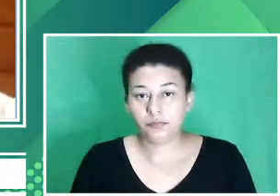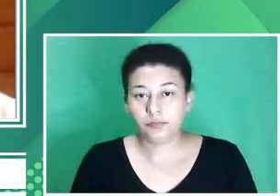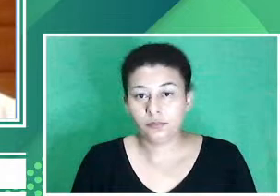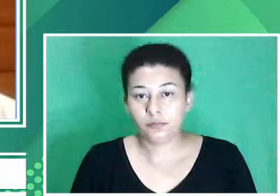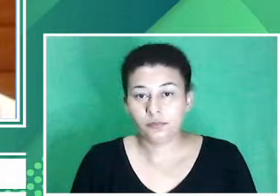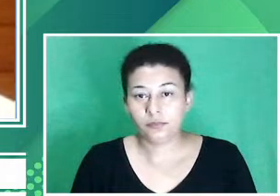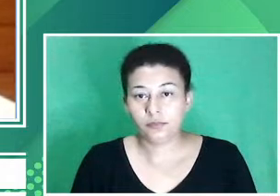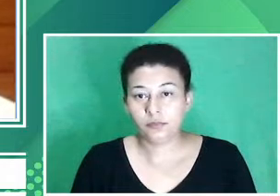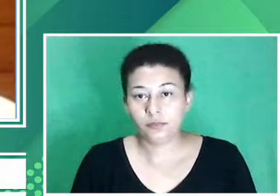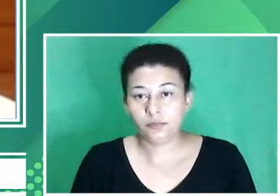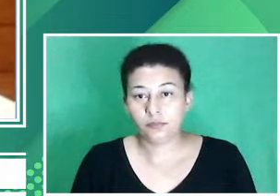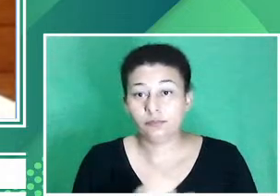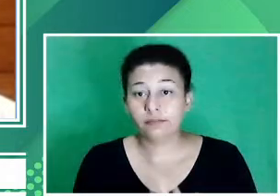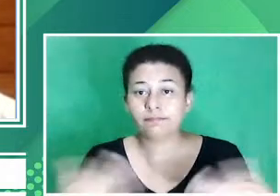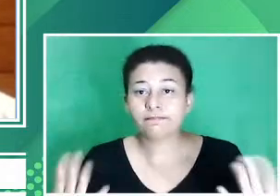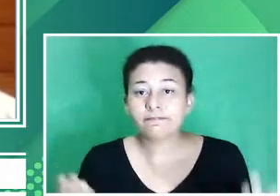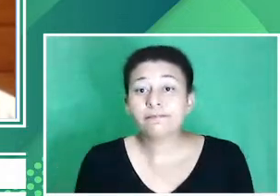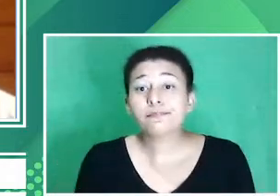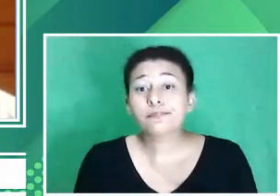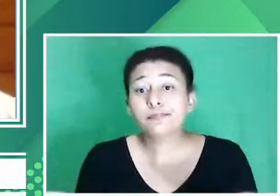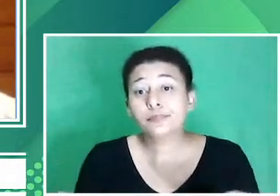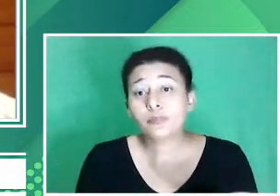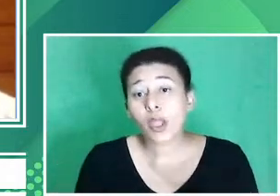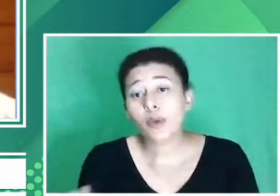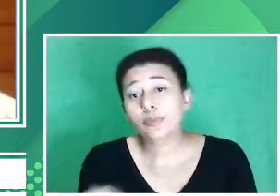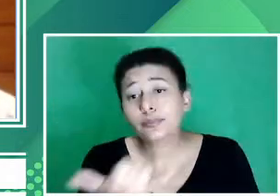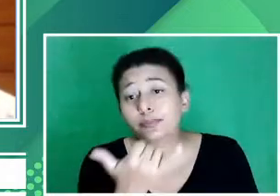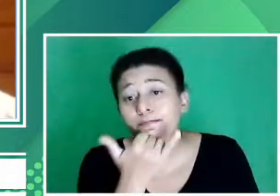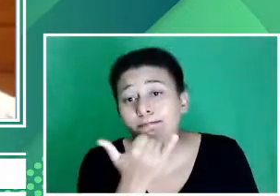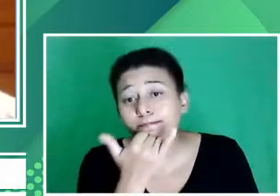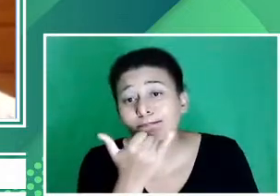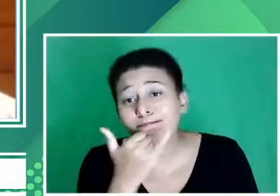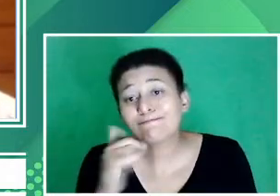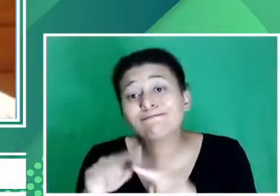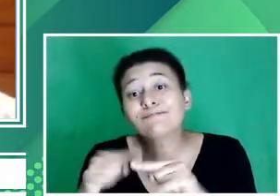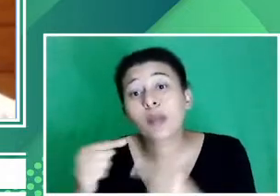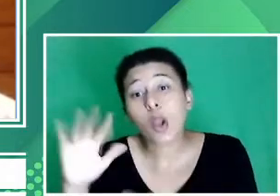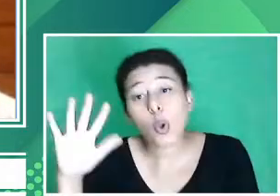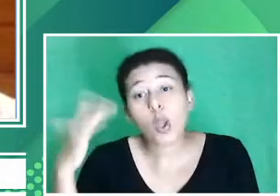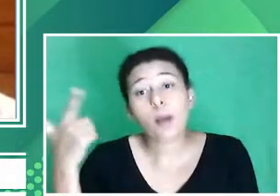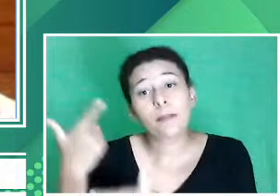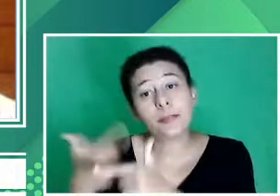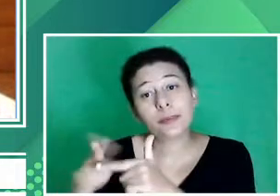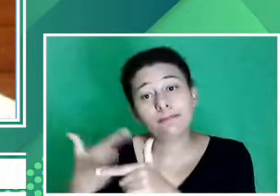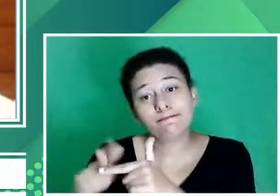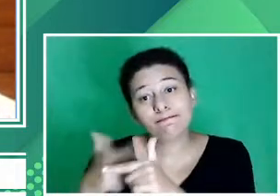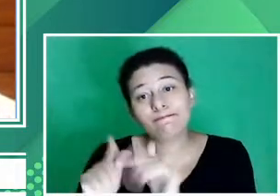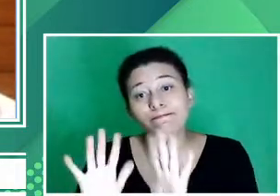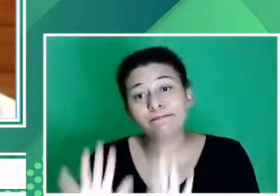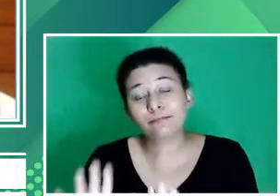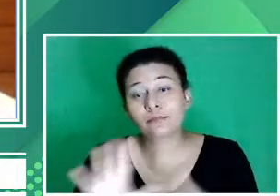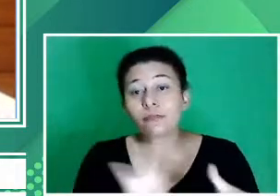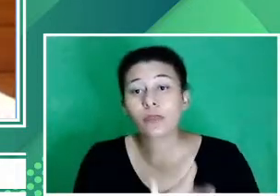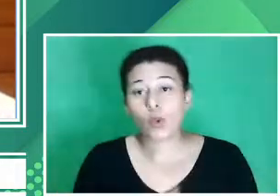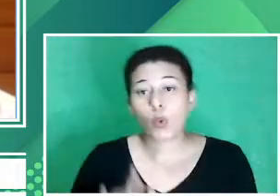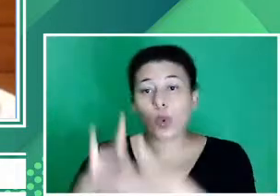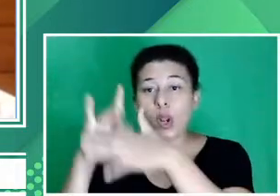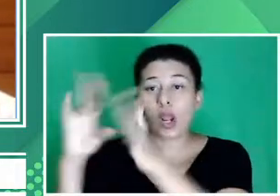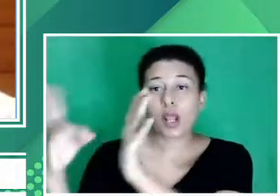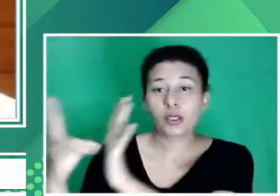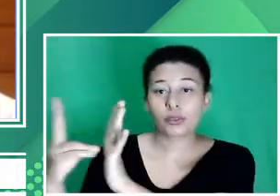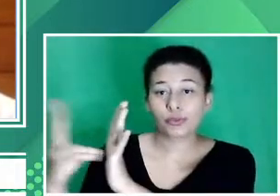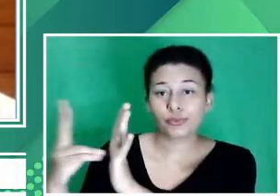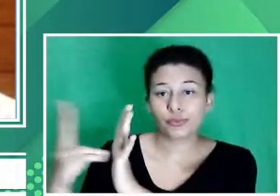Pedimos desculpas a todos pelo inconveniente. A liderança Almir Suruí está fora da cidade, na aldeia,